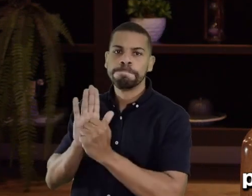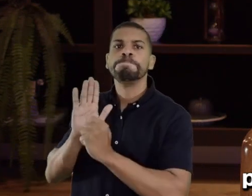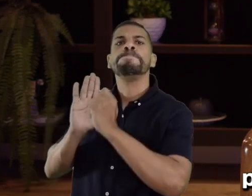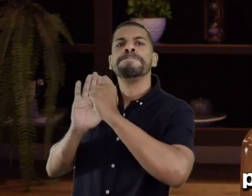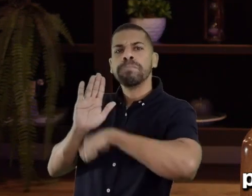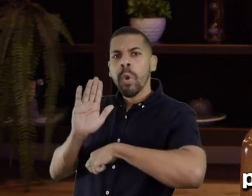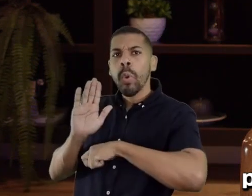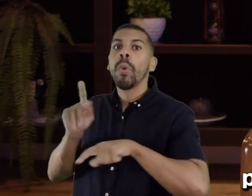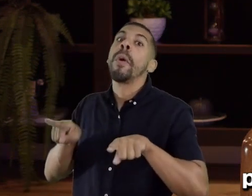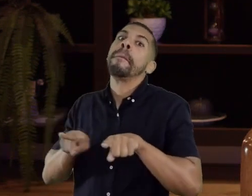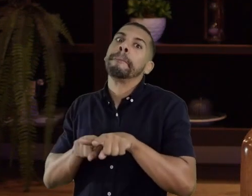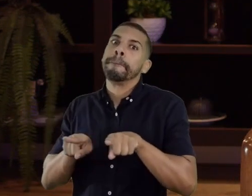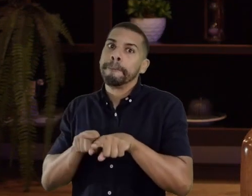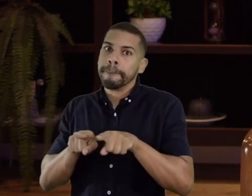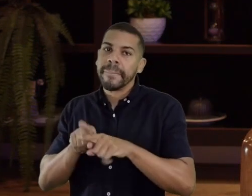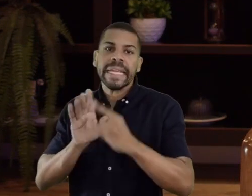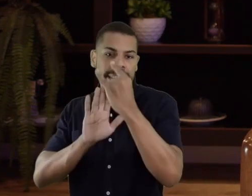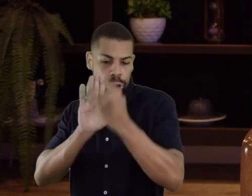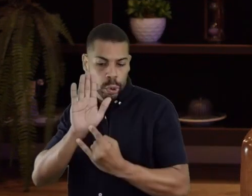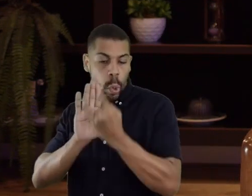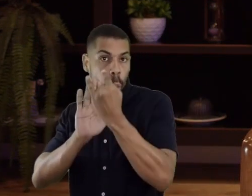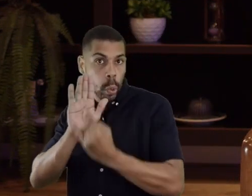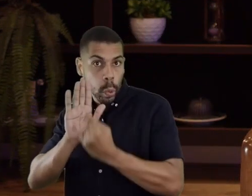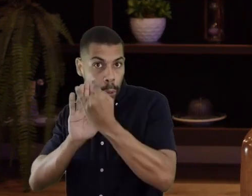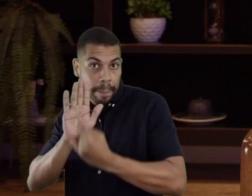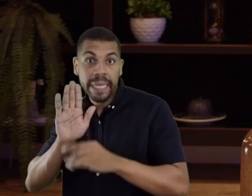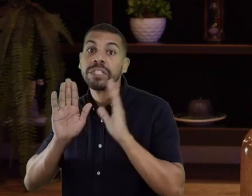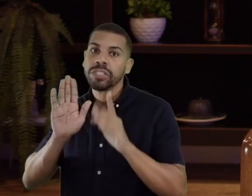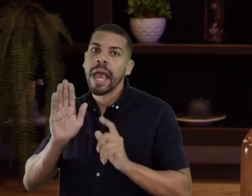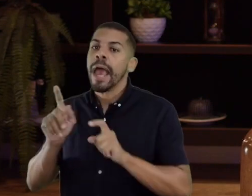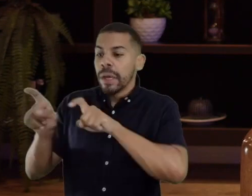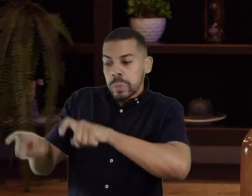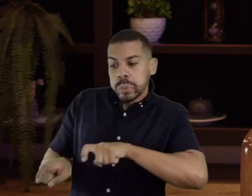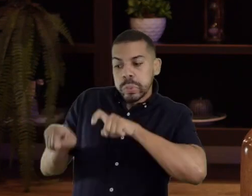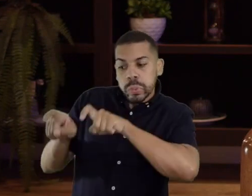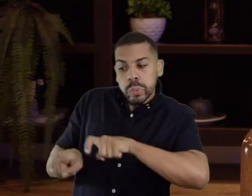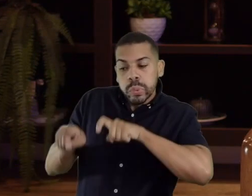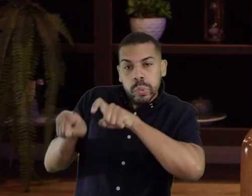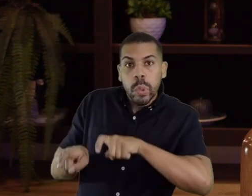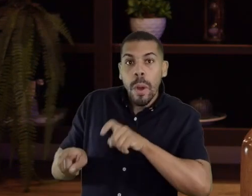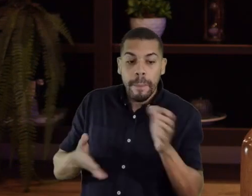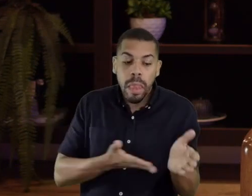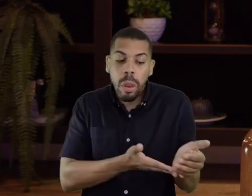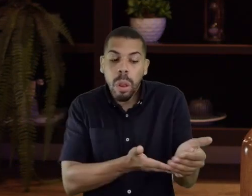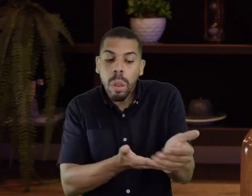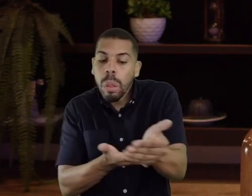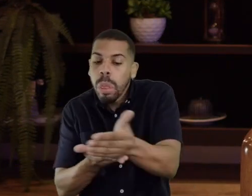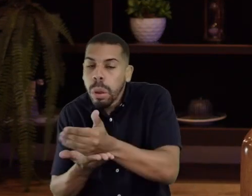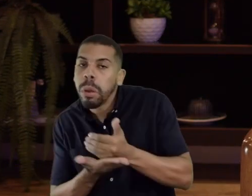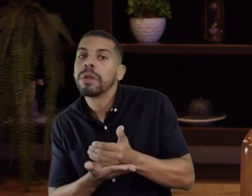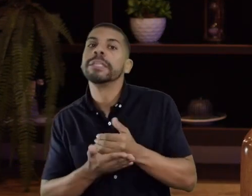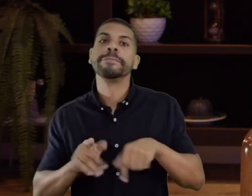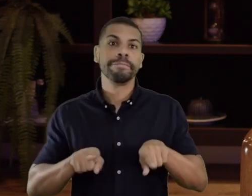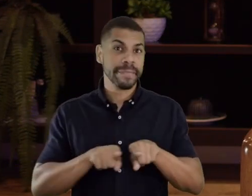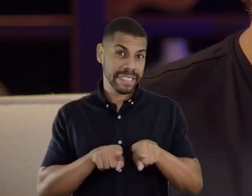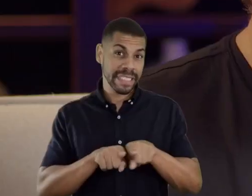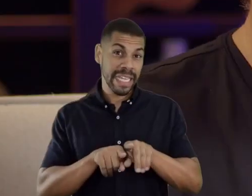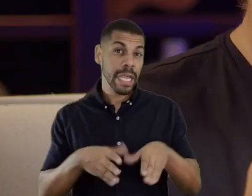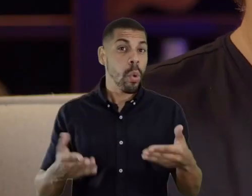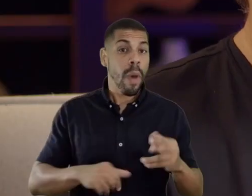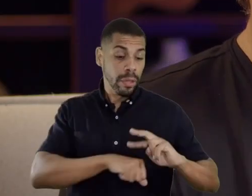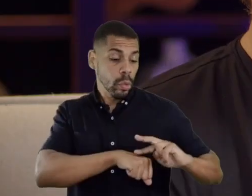de laço para fazer a sua operação que eu lá se ele precisa de ter essa carteira de crédito no agronegócio para poder captar esse recurso dos